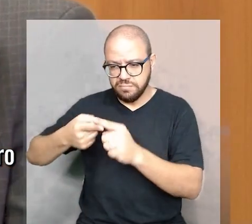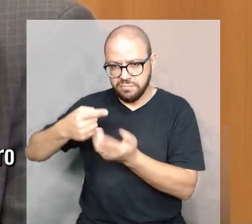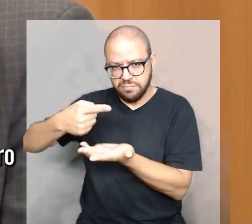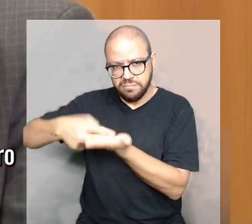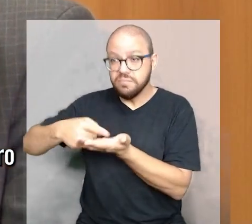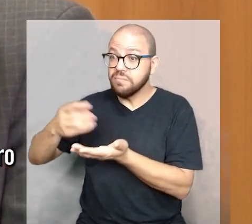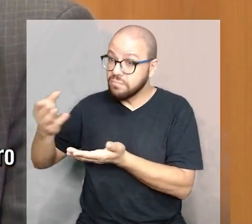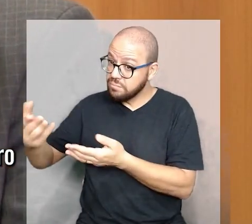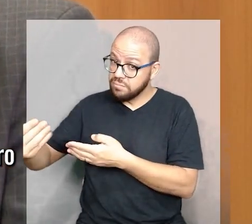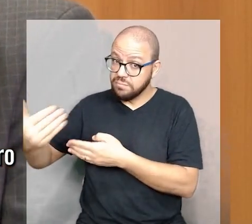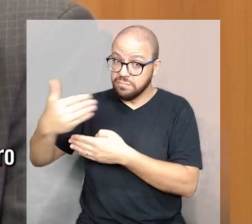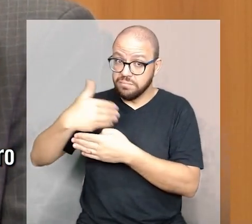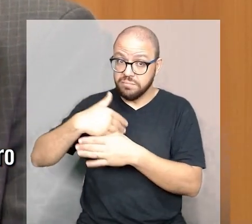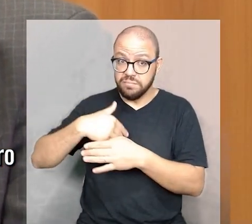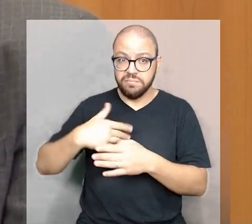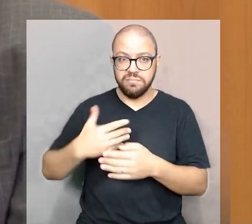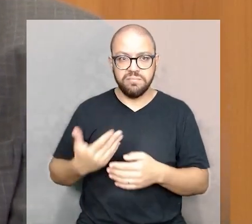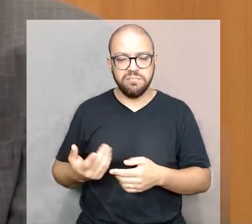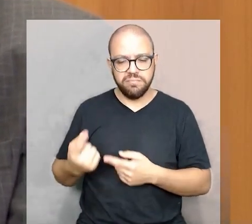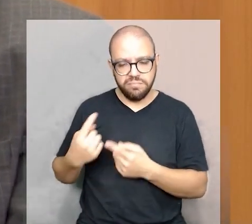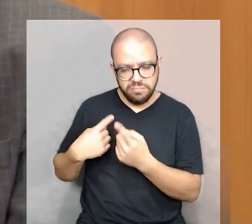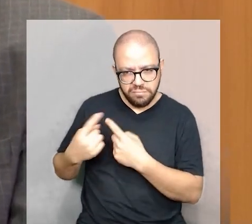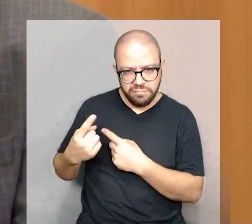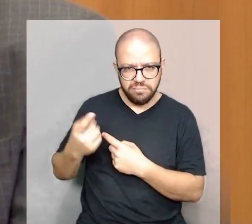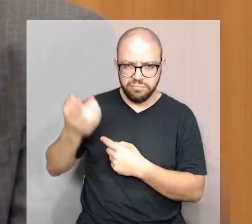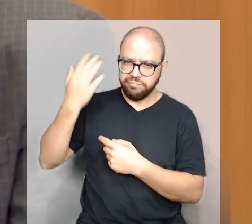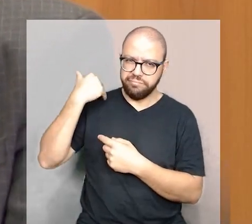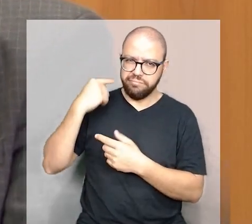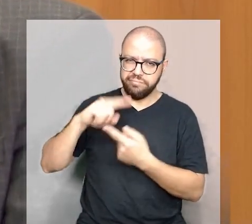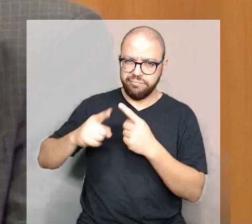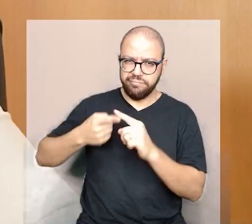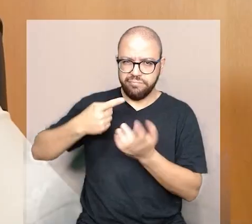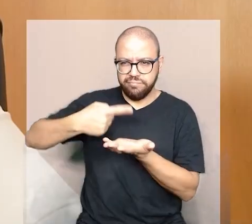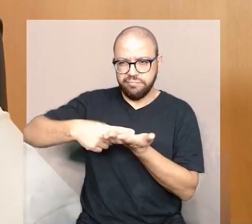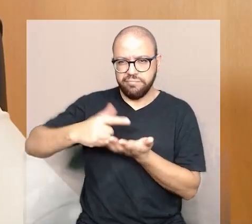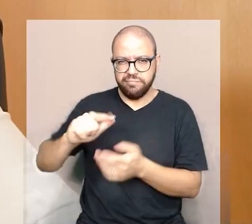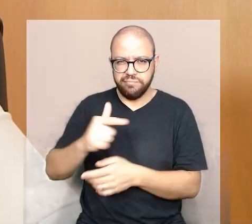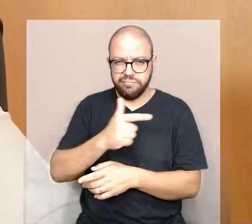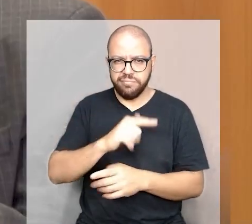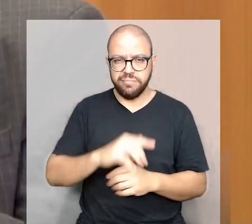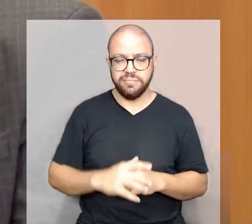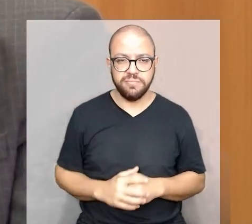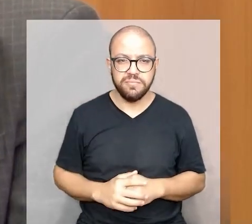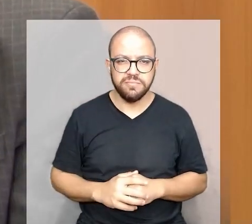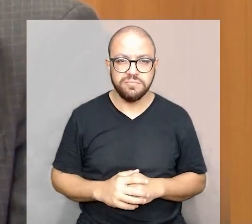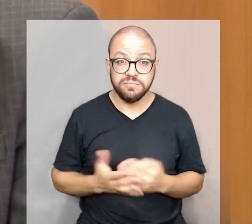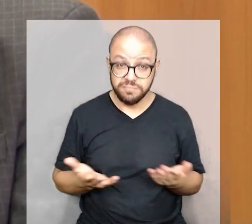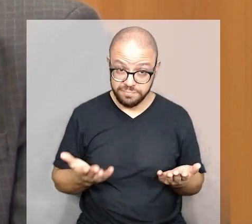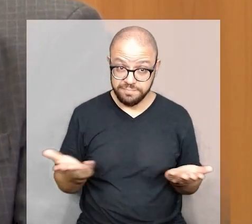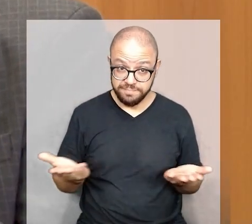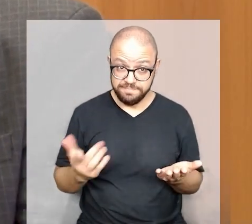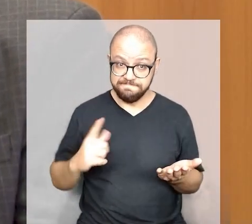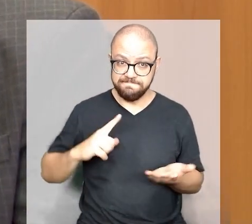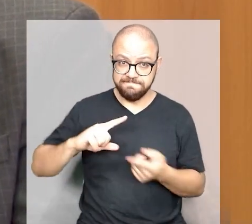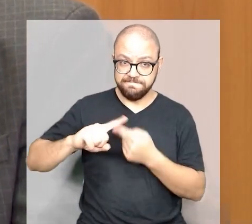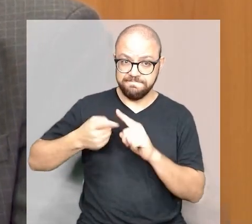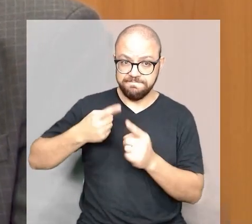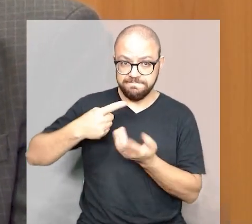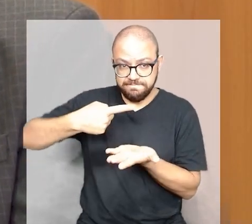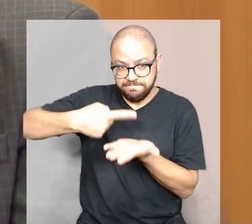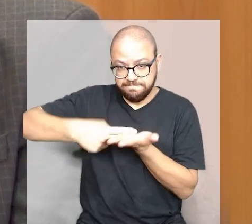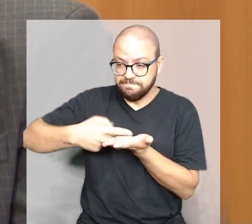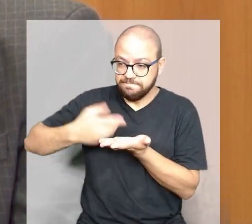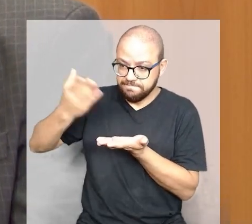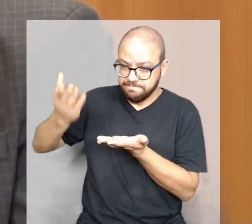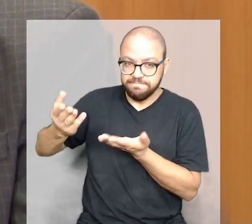o ministro veio aqui na Procuradoria-Geral, assinamos um acordo, nem tinha esse acordo, a gente atuava e não tinha acordo nenhum. Então nós temos hoje um acordo